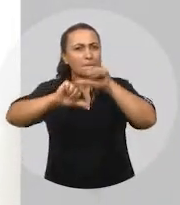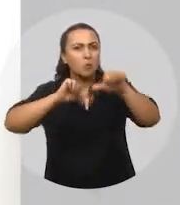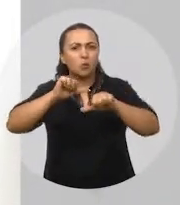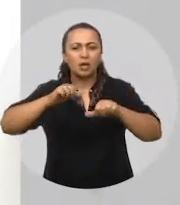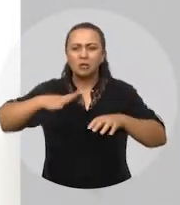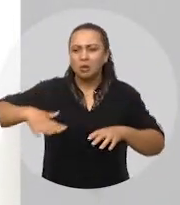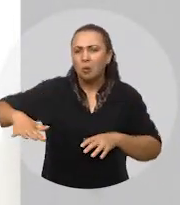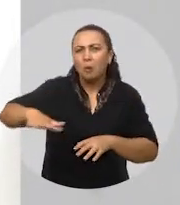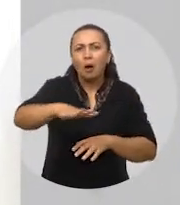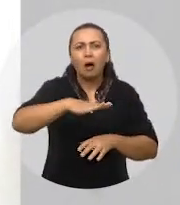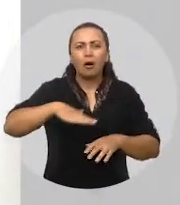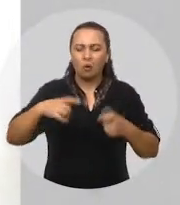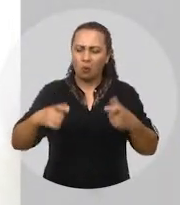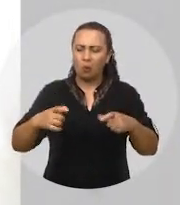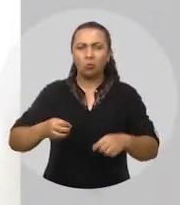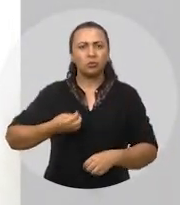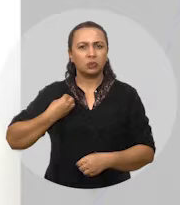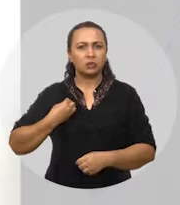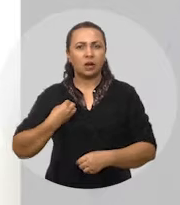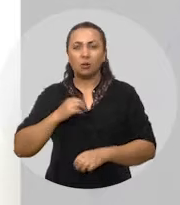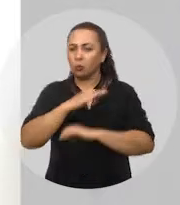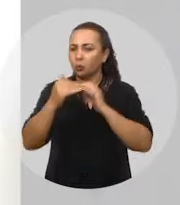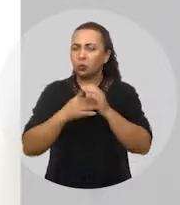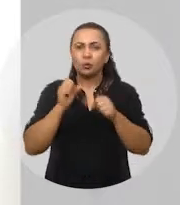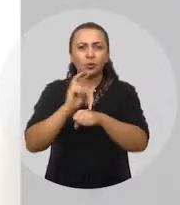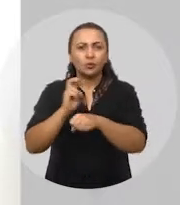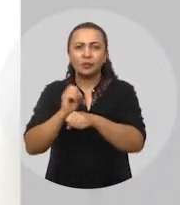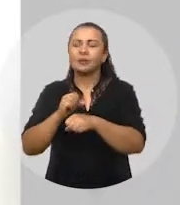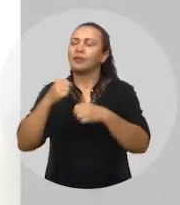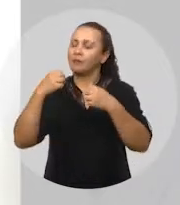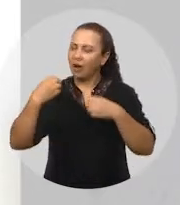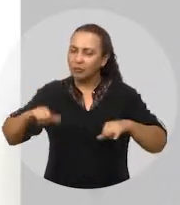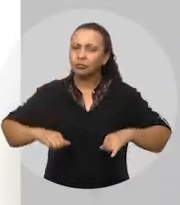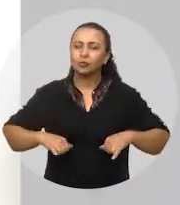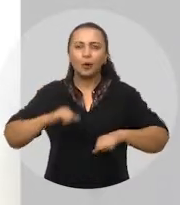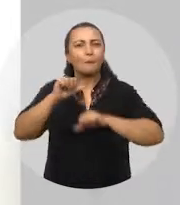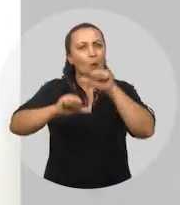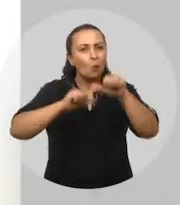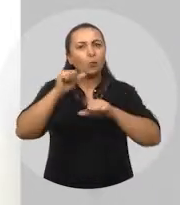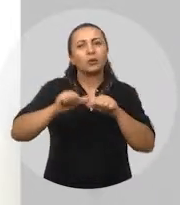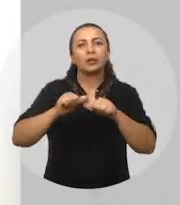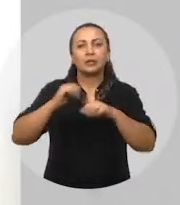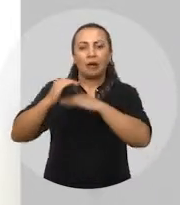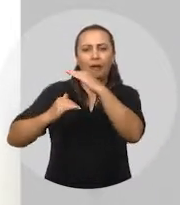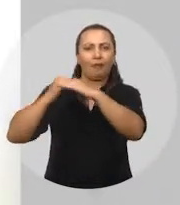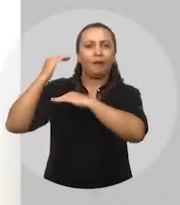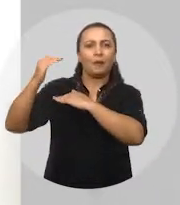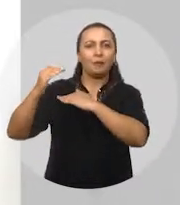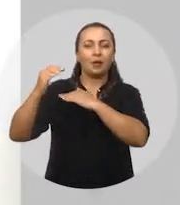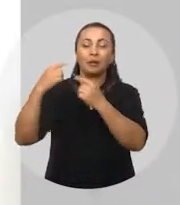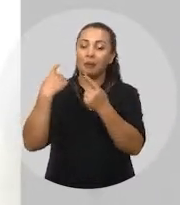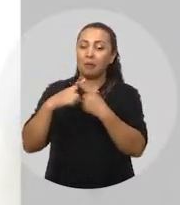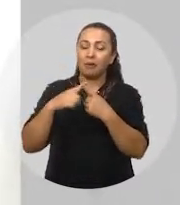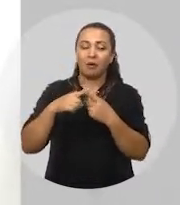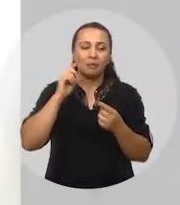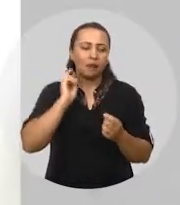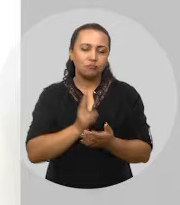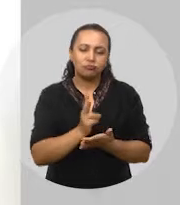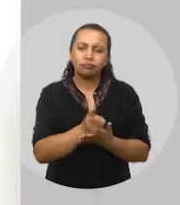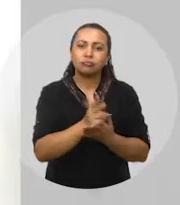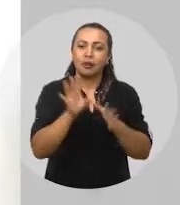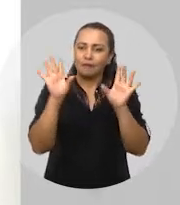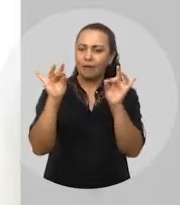então eles sofrem mutações. Todos os vírus vão ter mutações dentro do seu ciclo, né? Eles vão realizar essas mutações exatamente para que eles